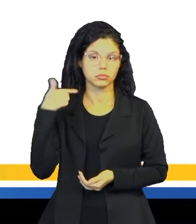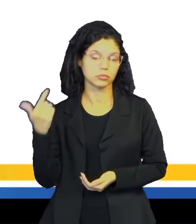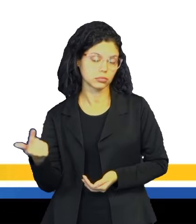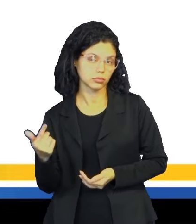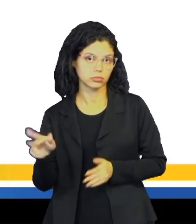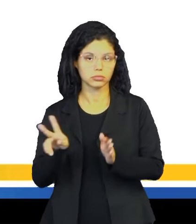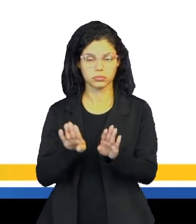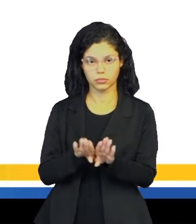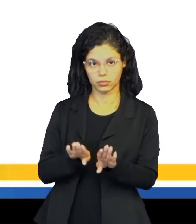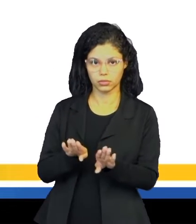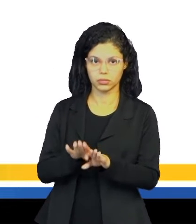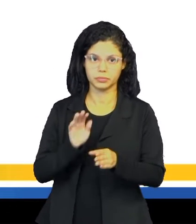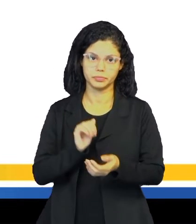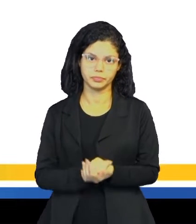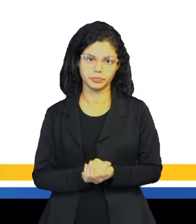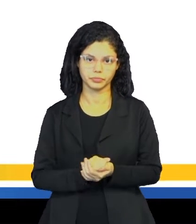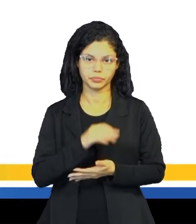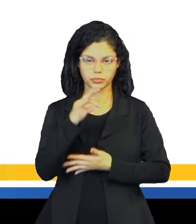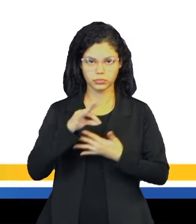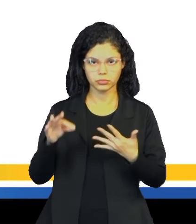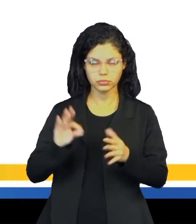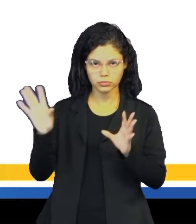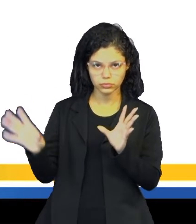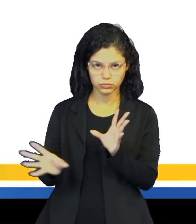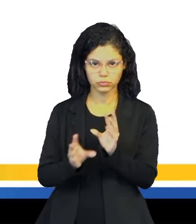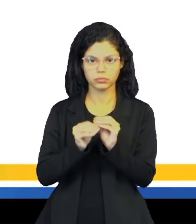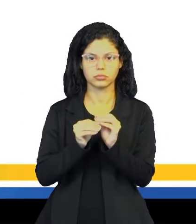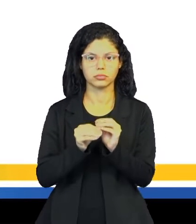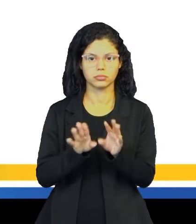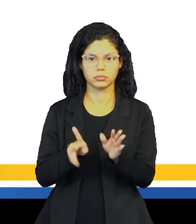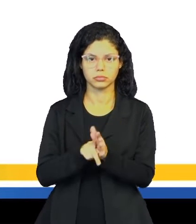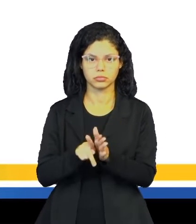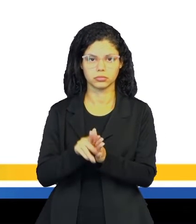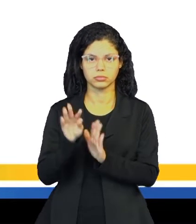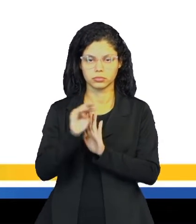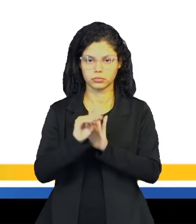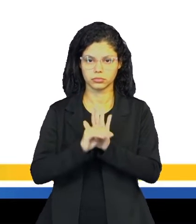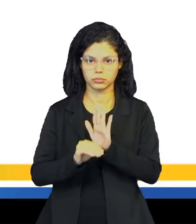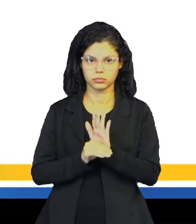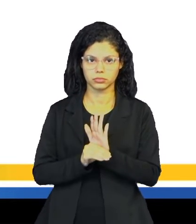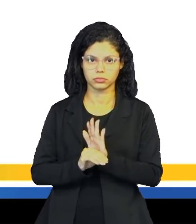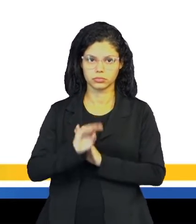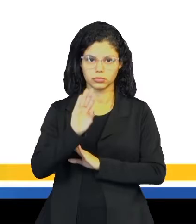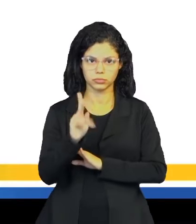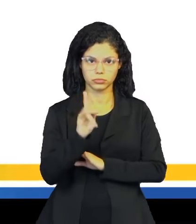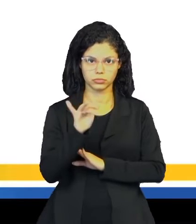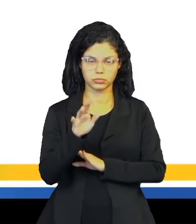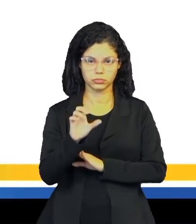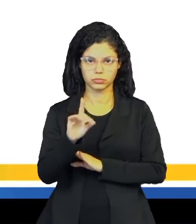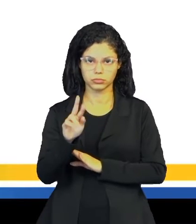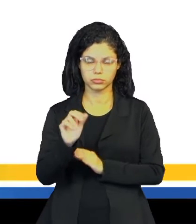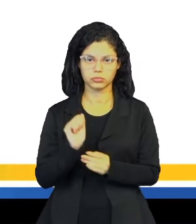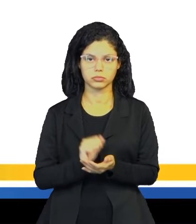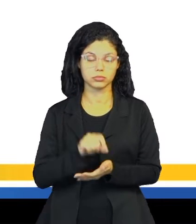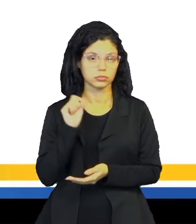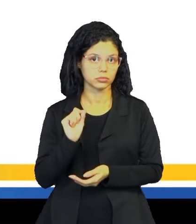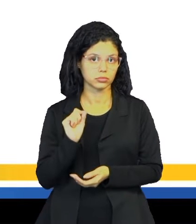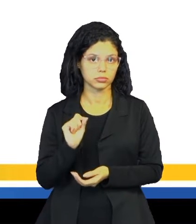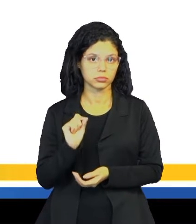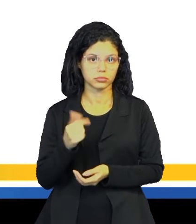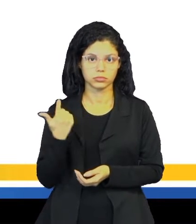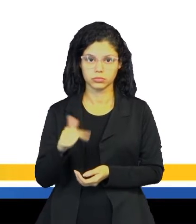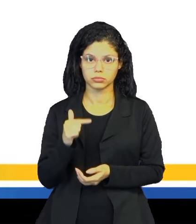Outro dispositivo, né, outro elemento que compõe a nossa ordem democrática é o habeas corpus, né? O habeas corpus, ele